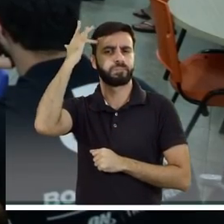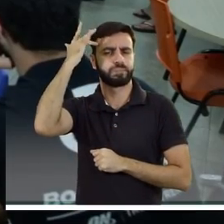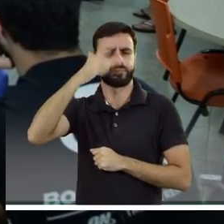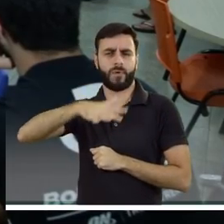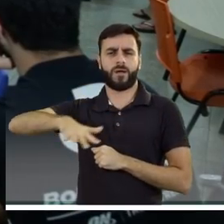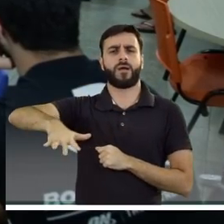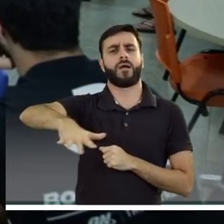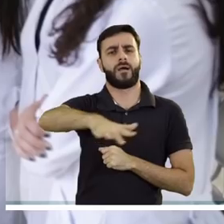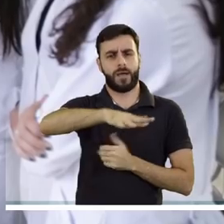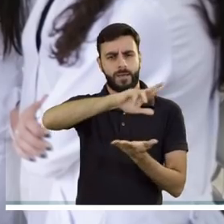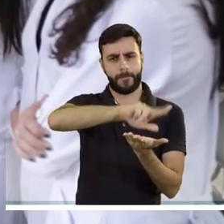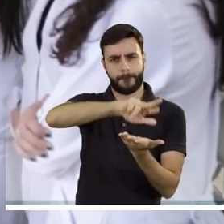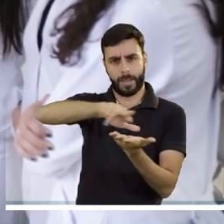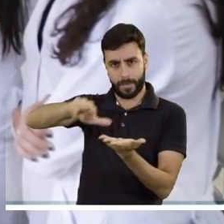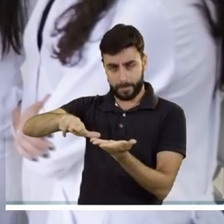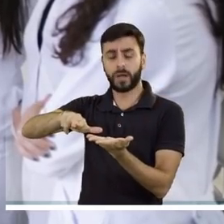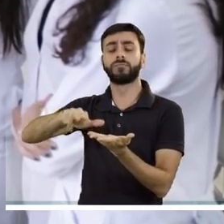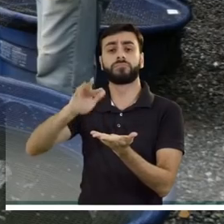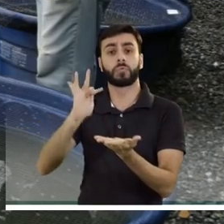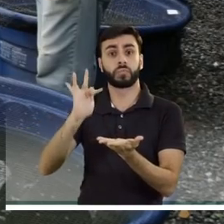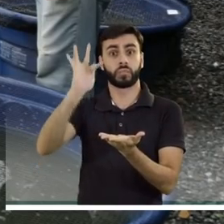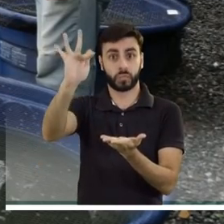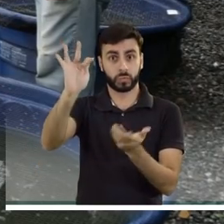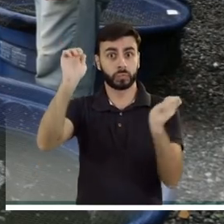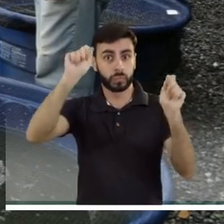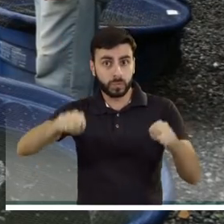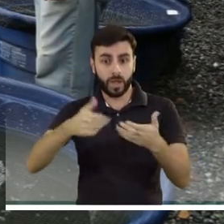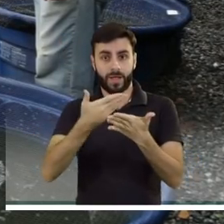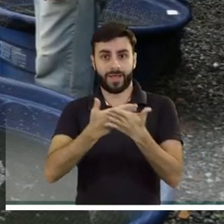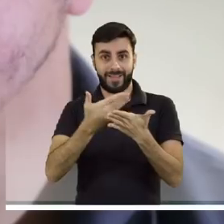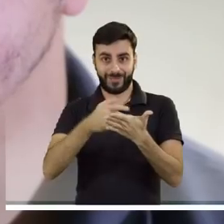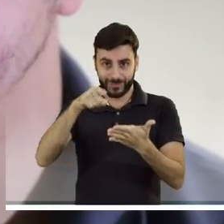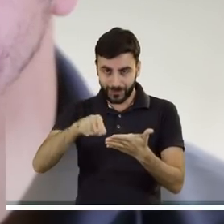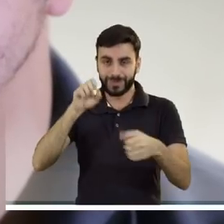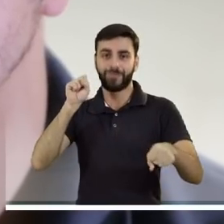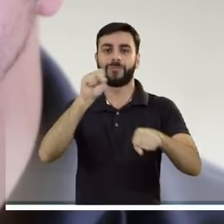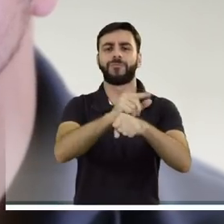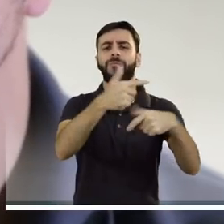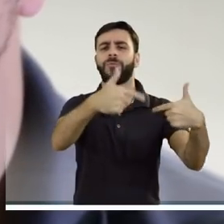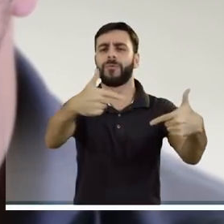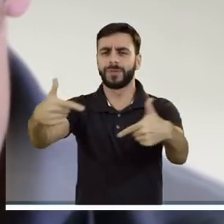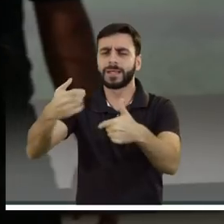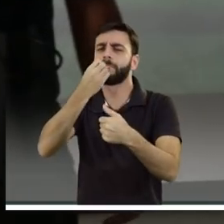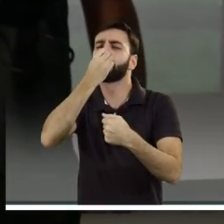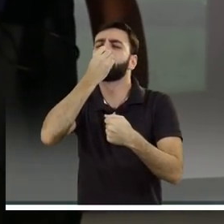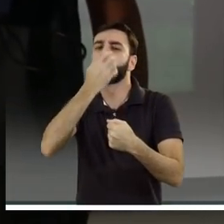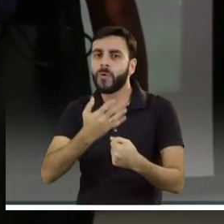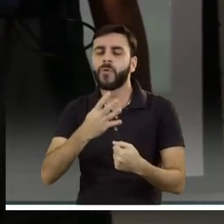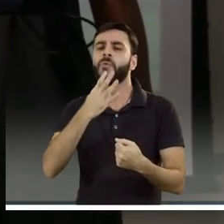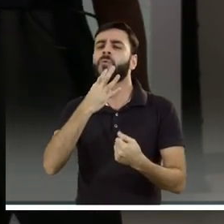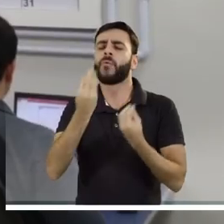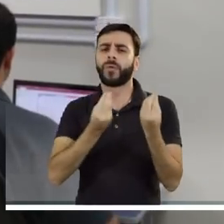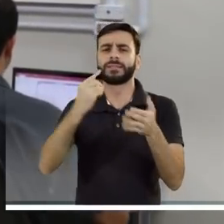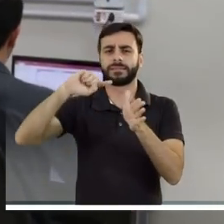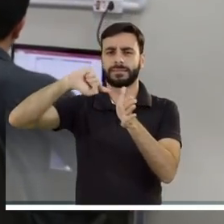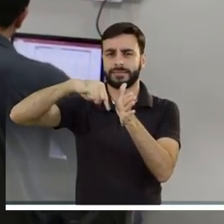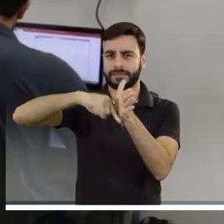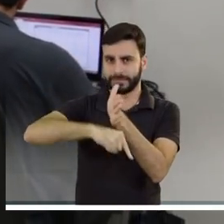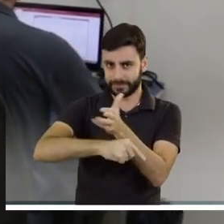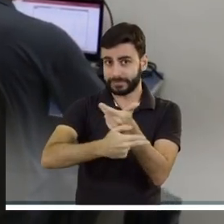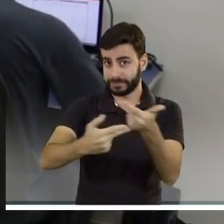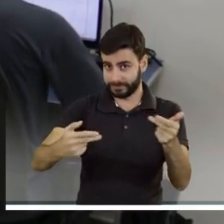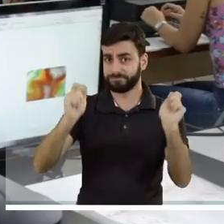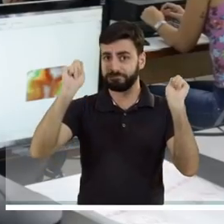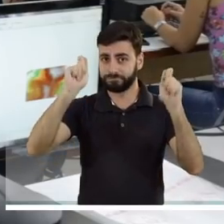diversas áreas de atuação. Os futuros profissionais que passam pela UFV têm um olhar especial sobre o mundo. Uma